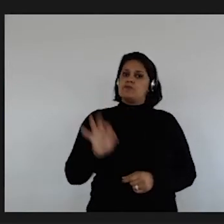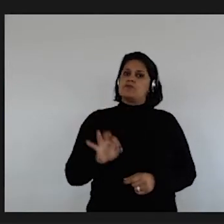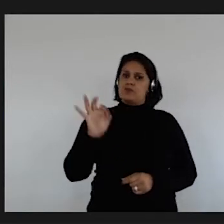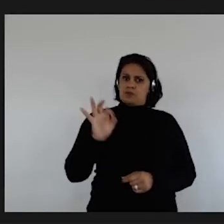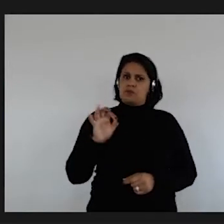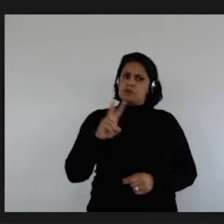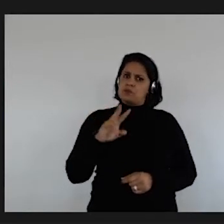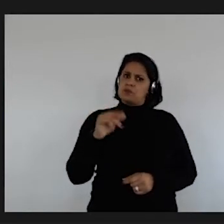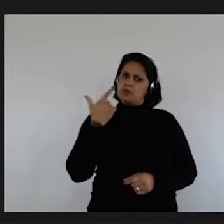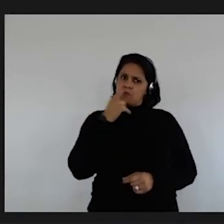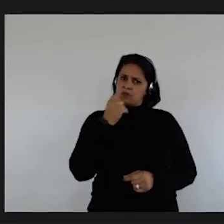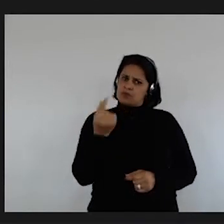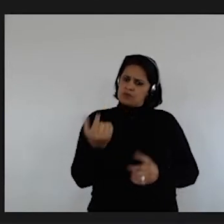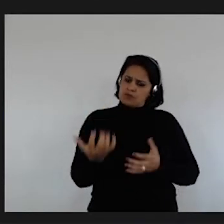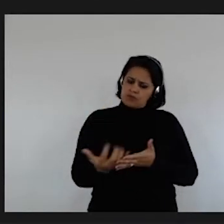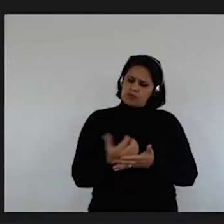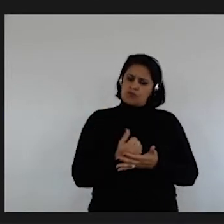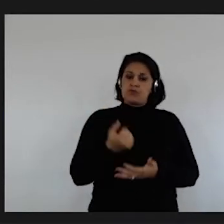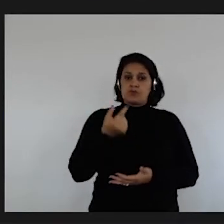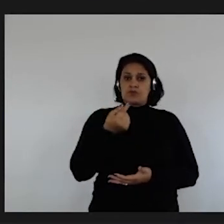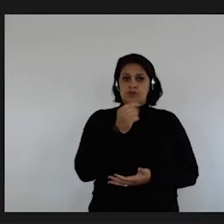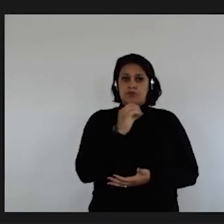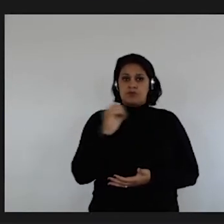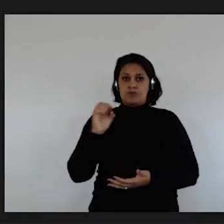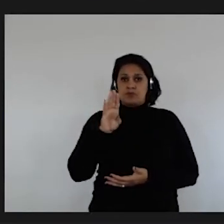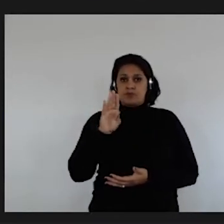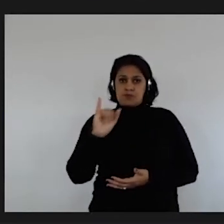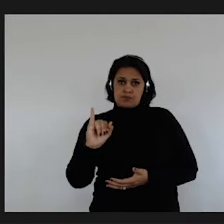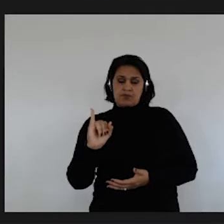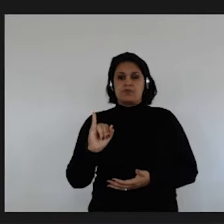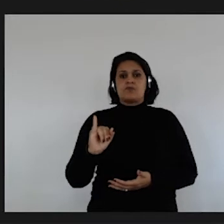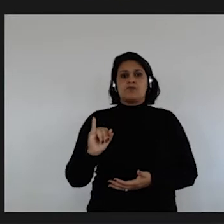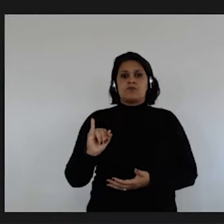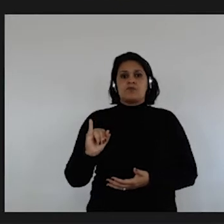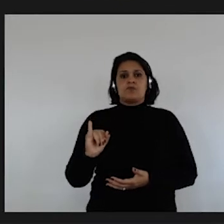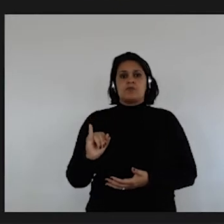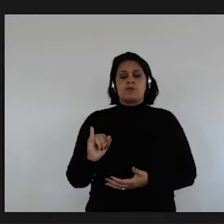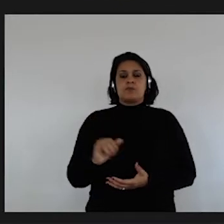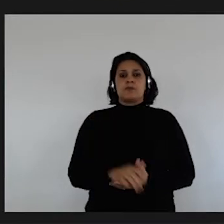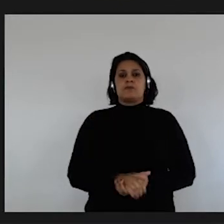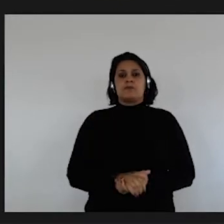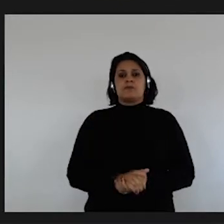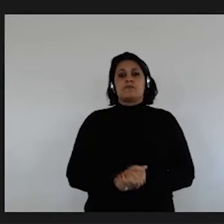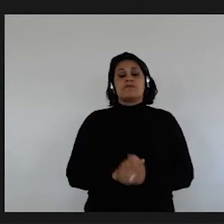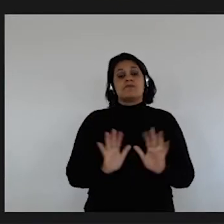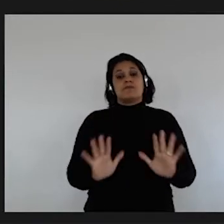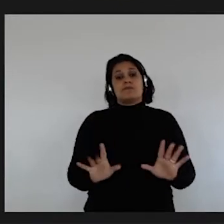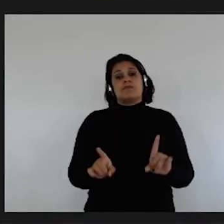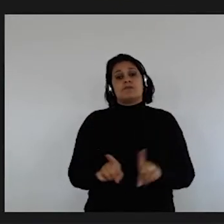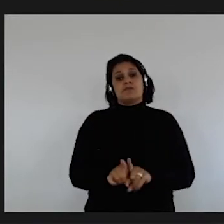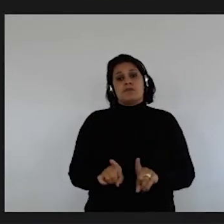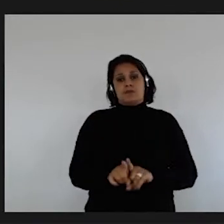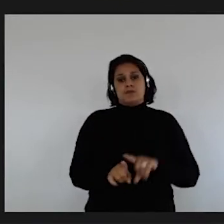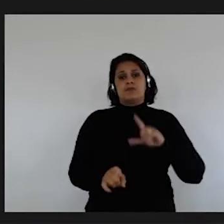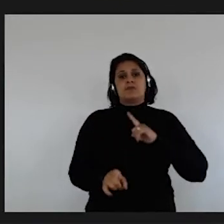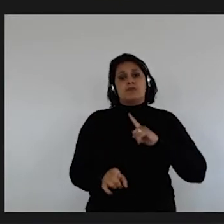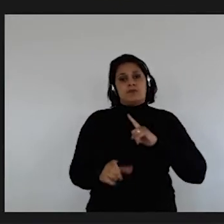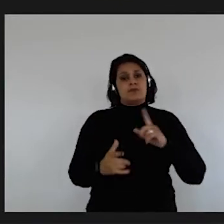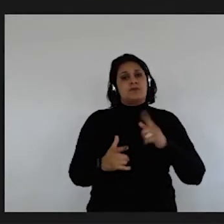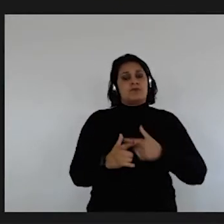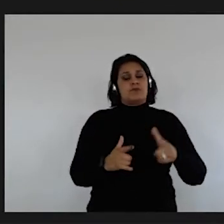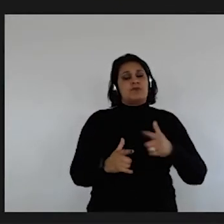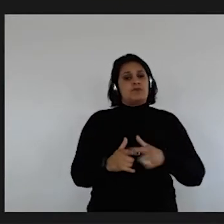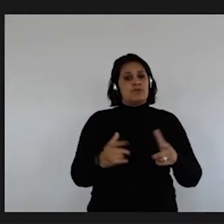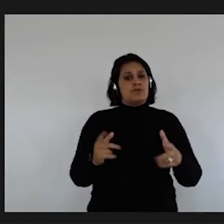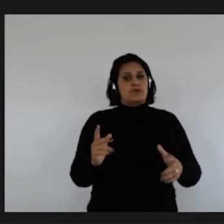faturamento de 700 bilhões, conforme a Sociedade Rural Brasileira, muito embora também tenha sofrido reveses, não